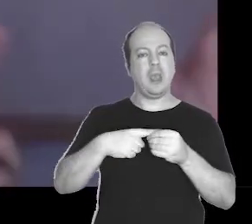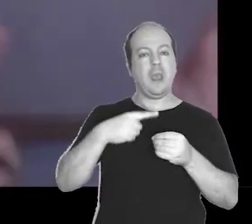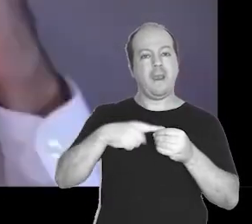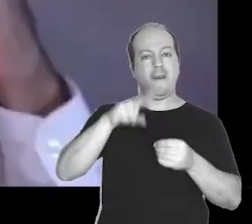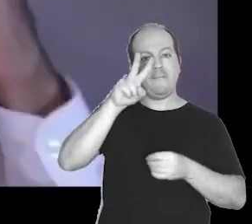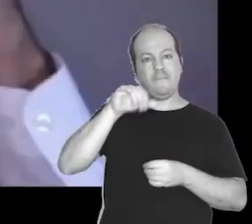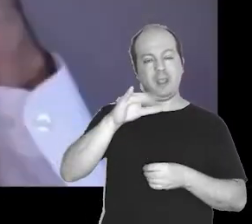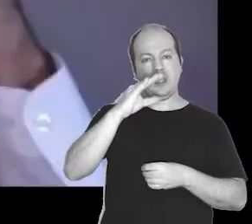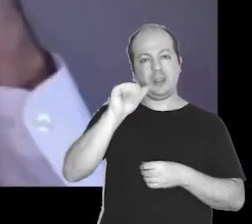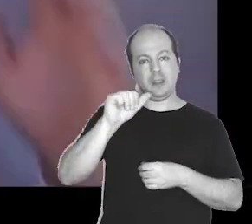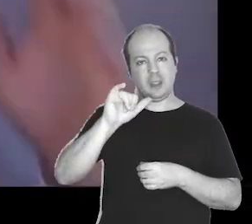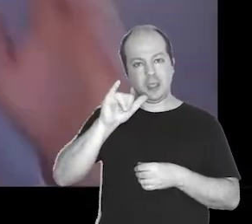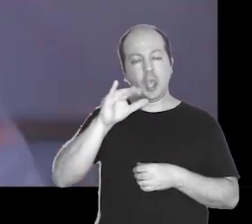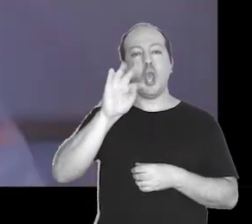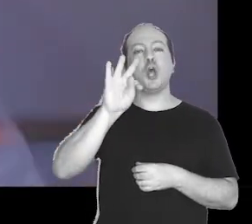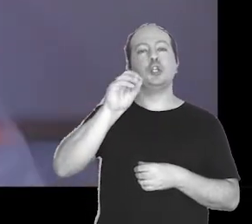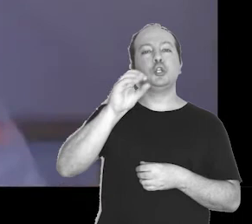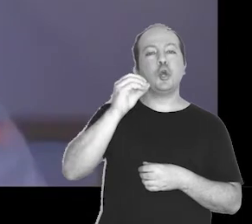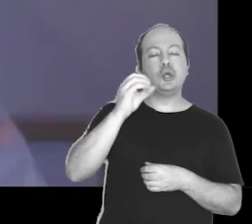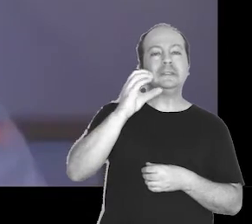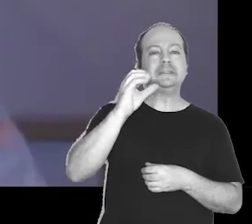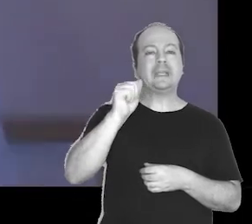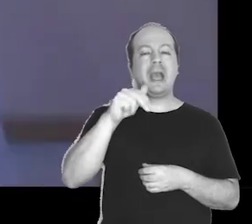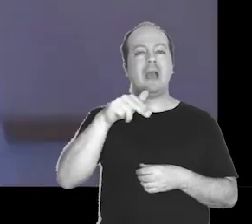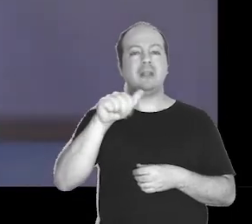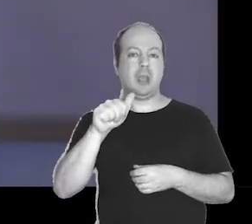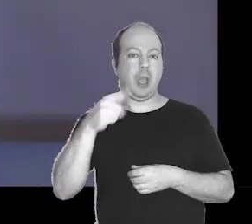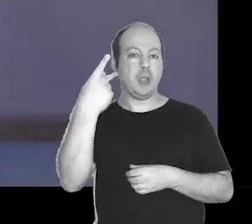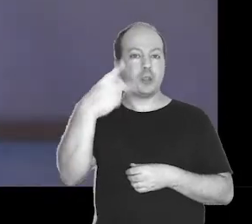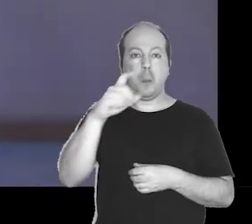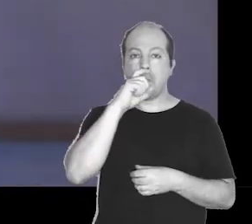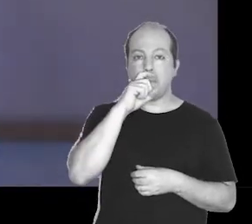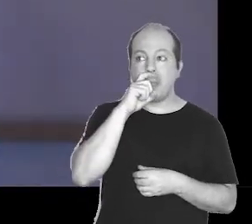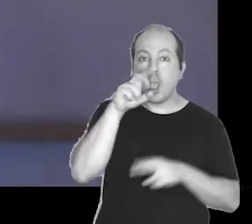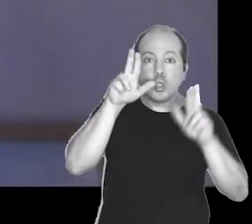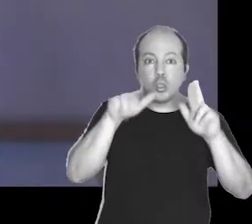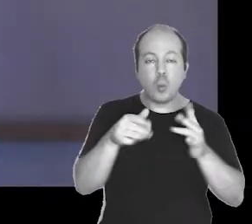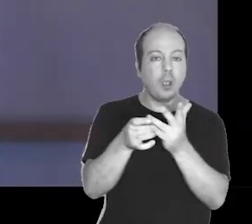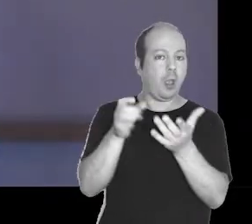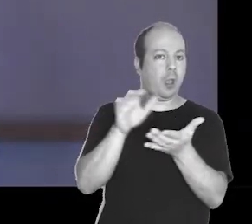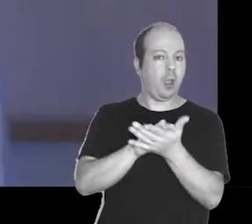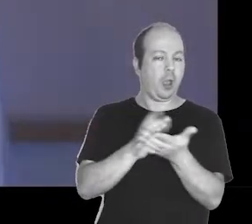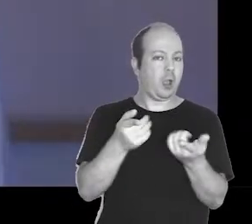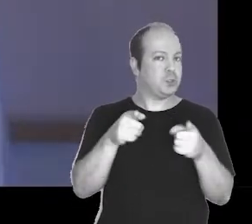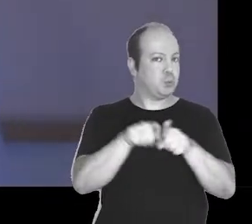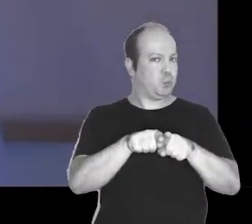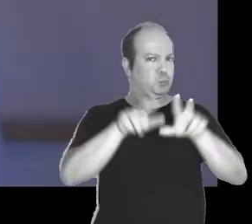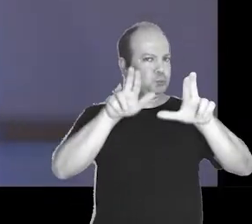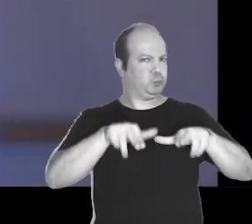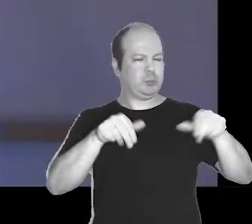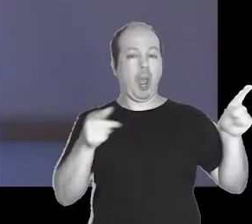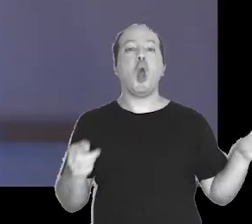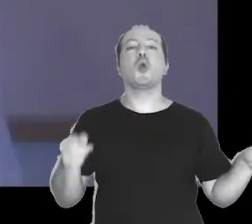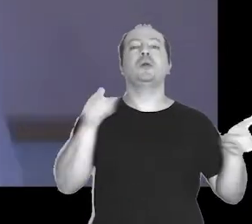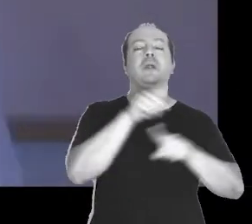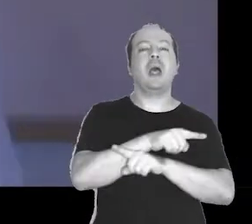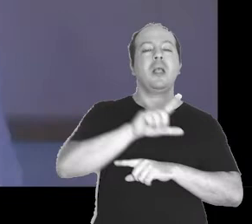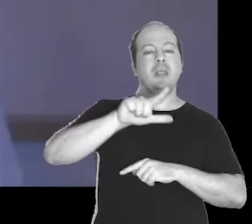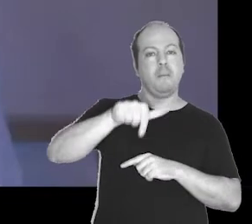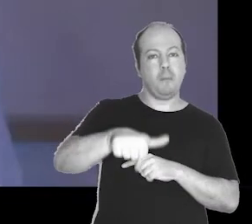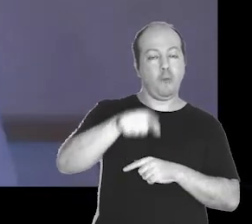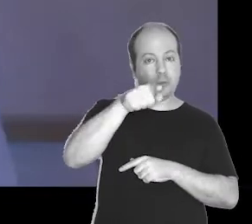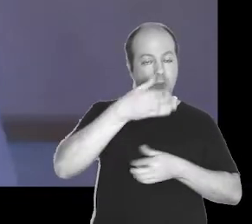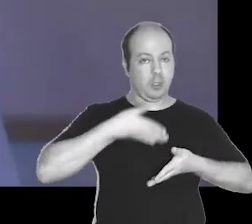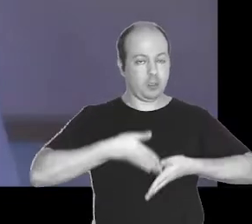Toscana, com quem seu pai nunca se casou. Ao contrário, pouco depois de você